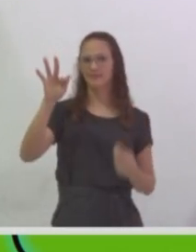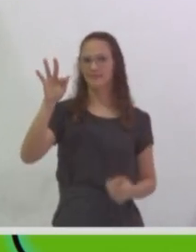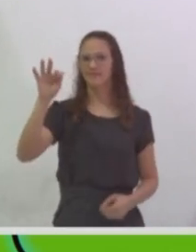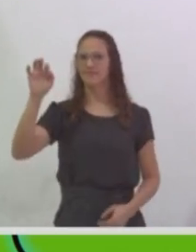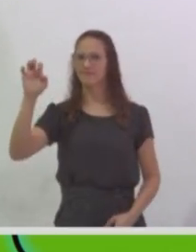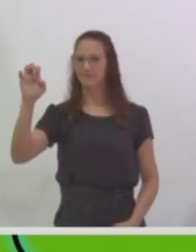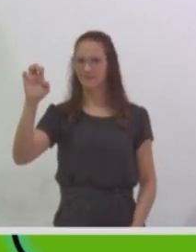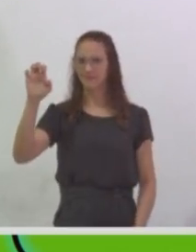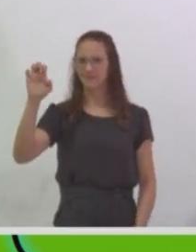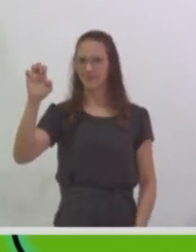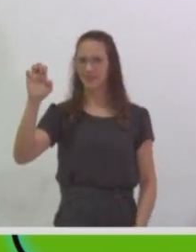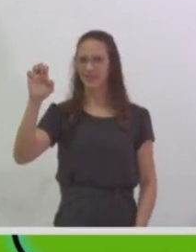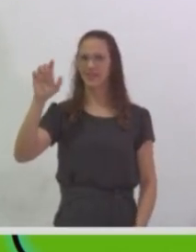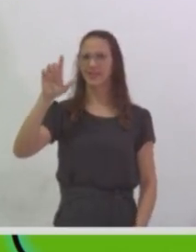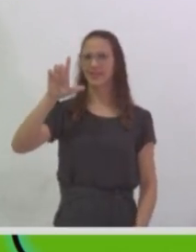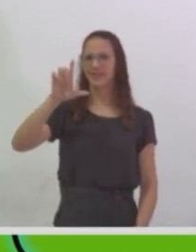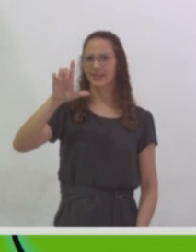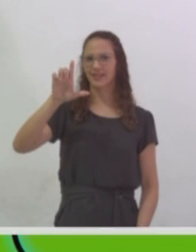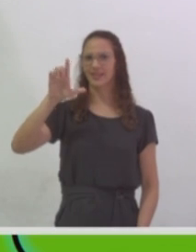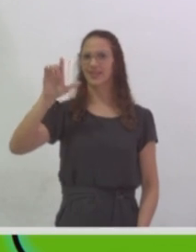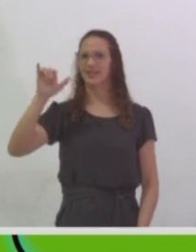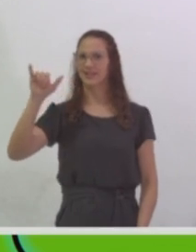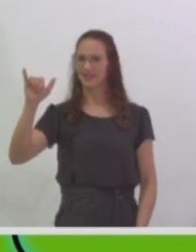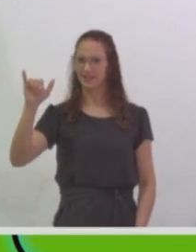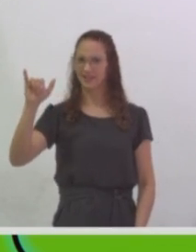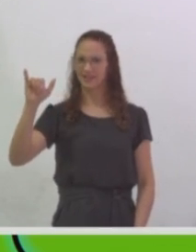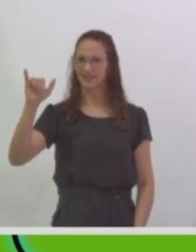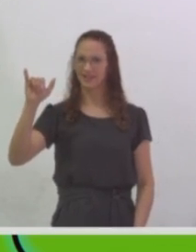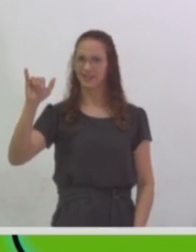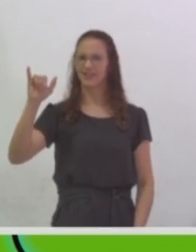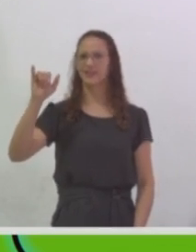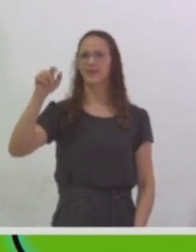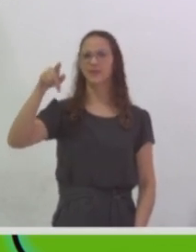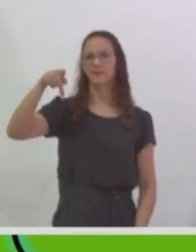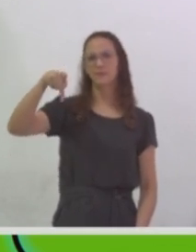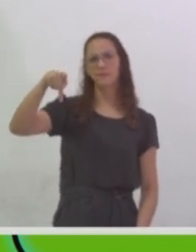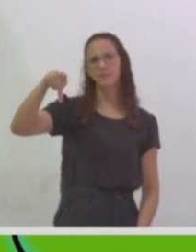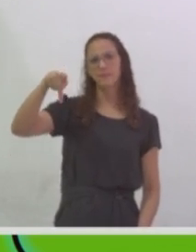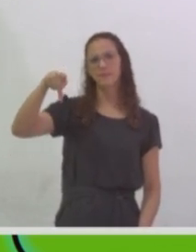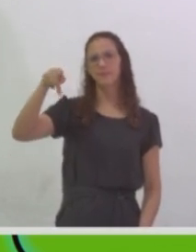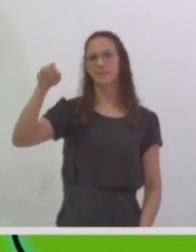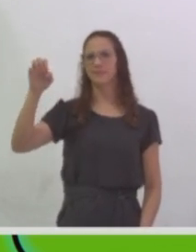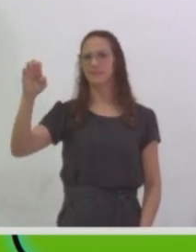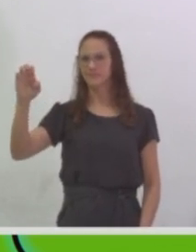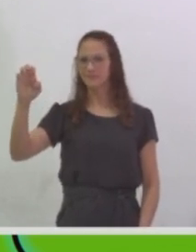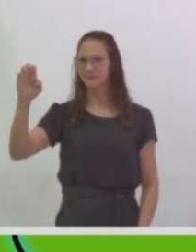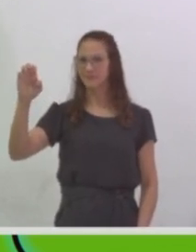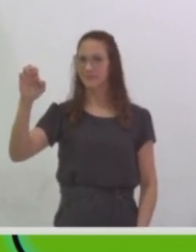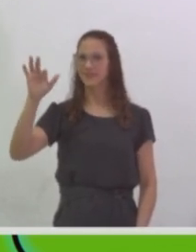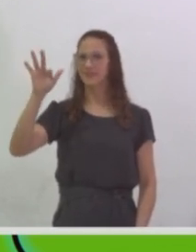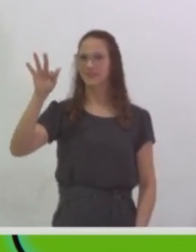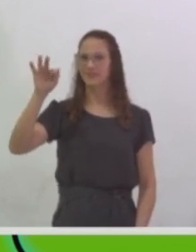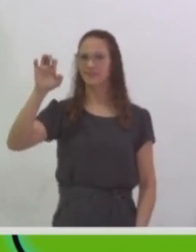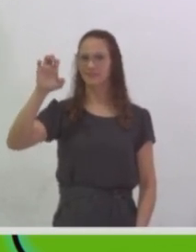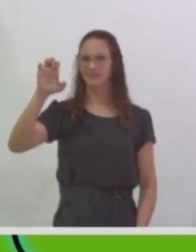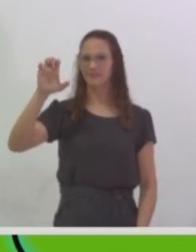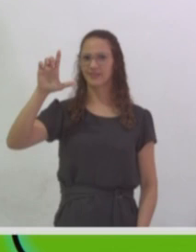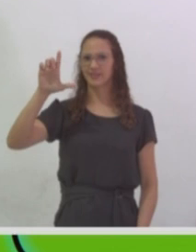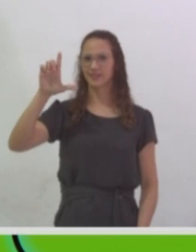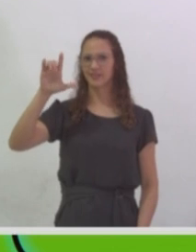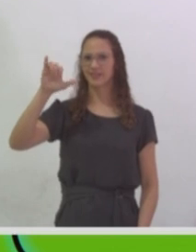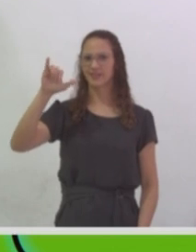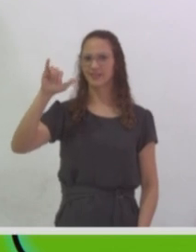L com I, Li. P com E, Pé. Fé, Li,